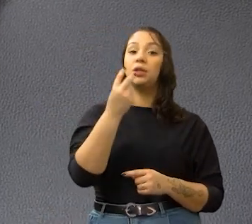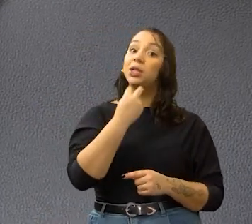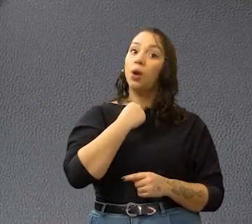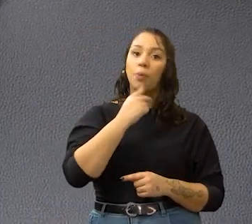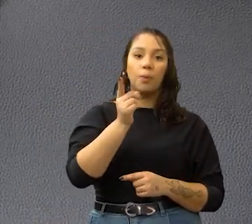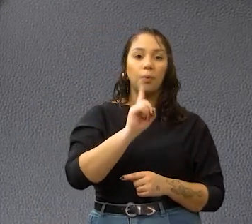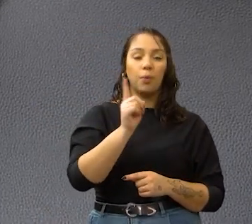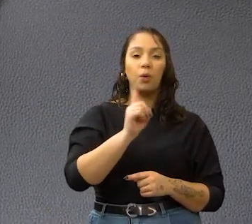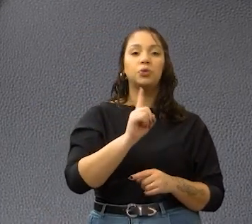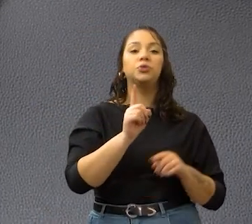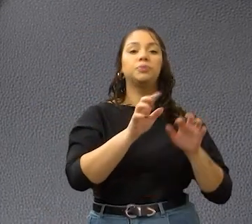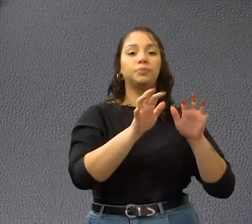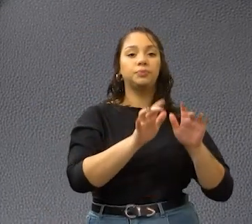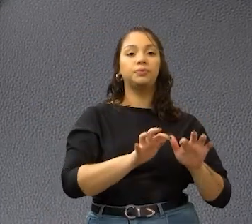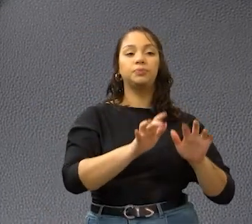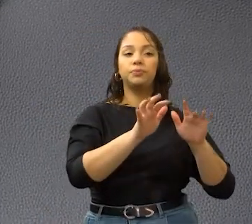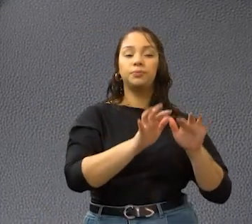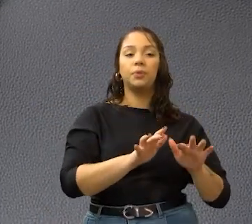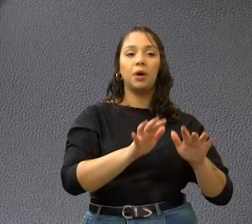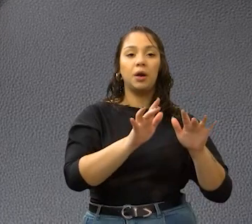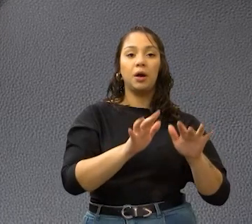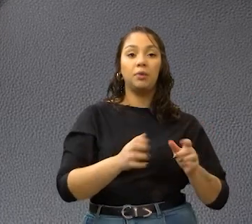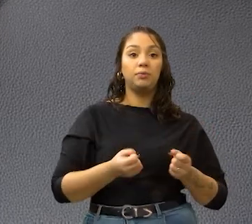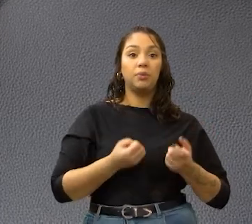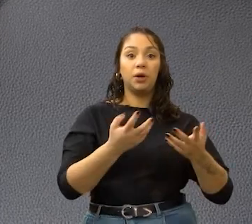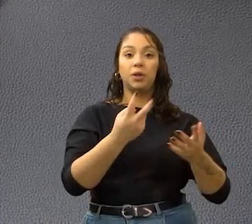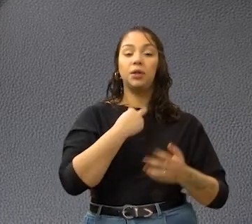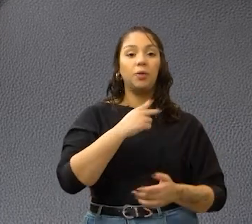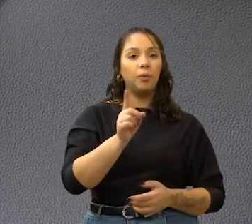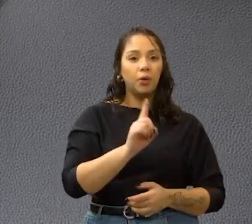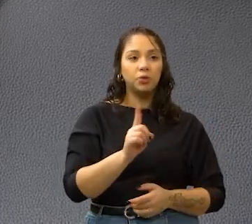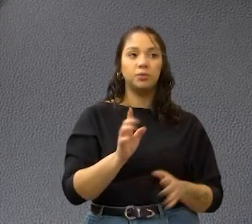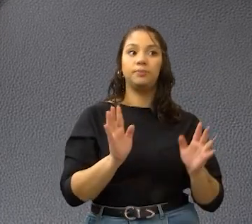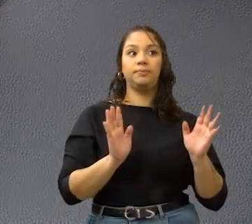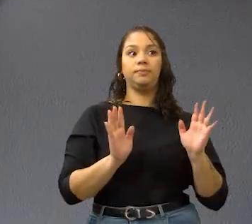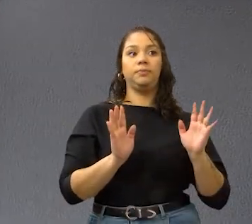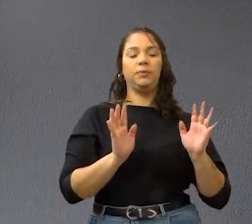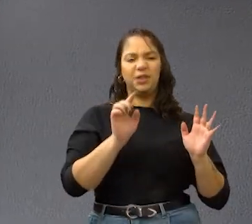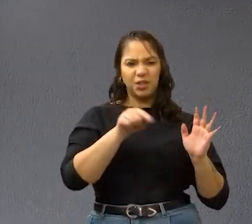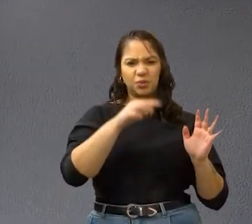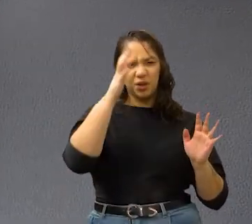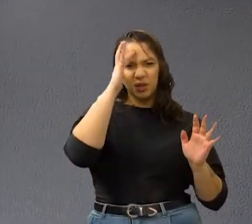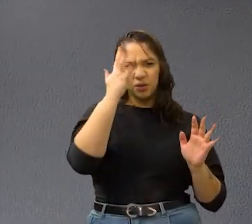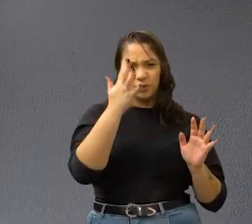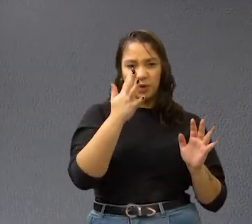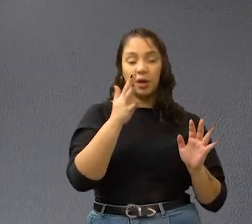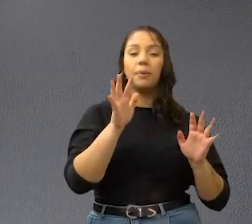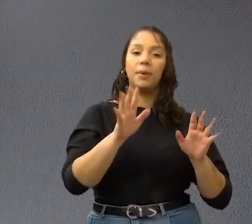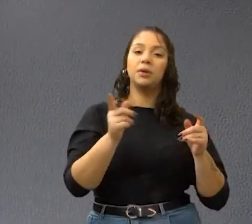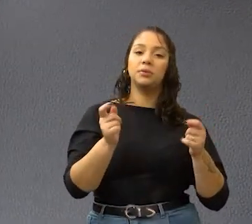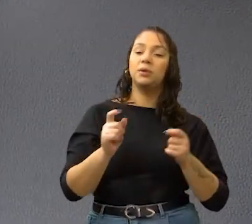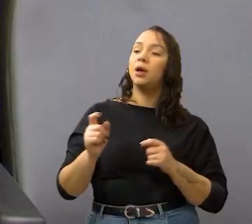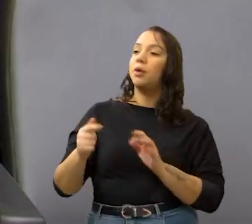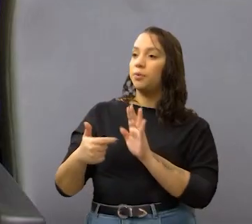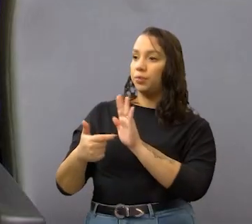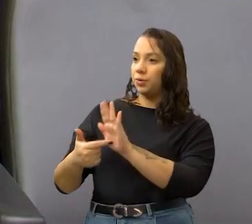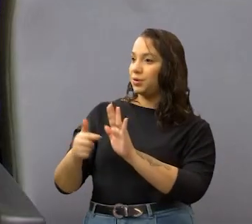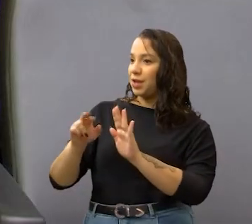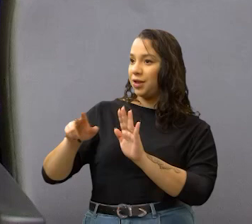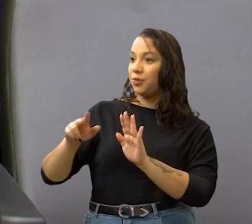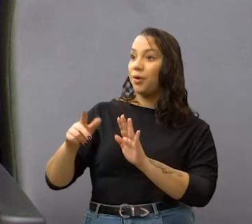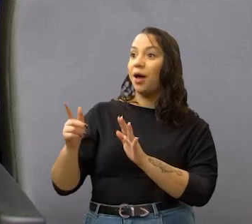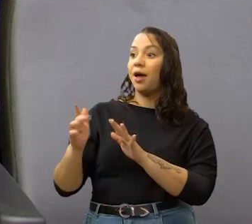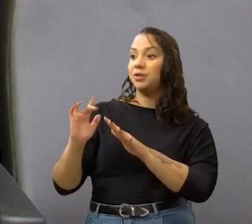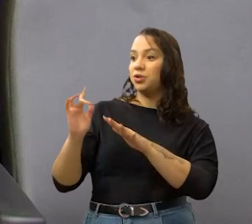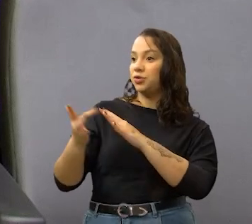publicamente numa rede social, já fica opa, não que isso vá resolver, mas acho que isso é a pontinha do iceberg. Mostra que não é